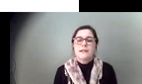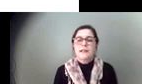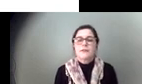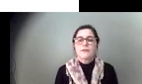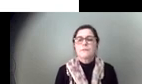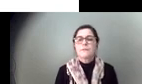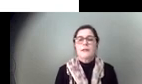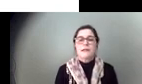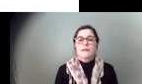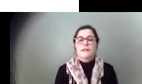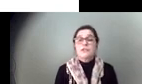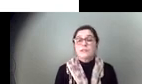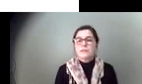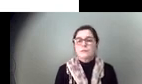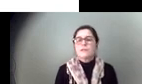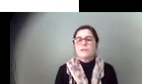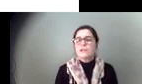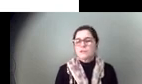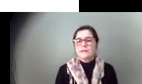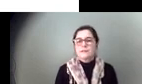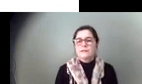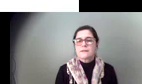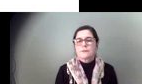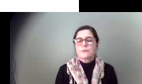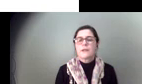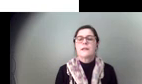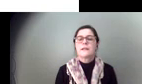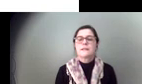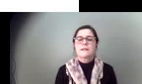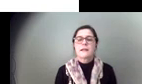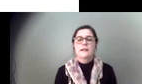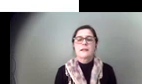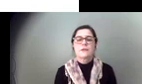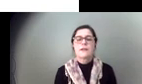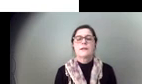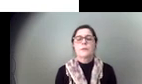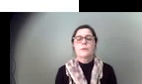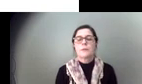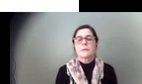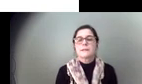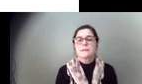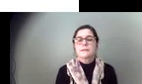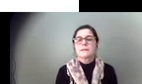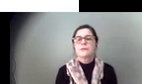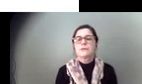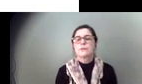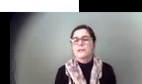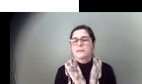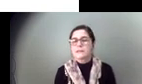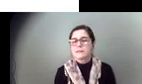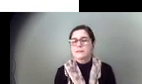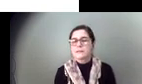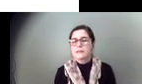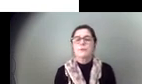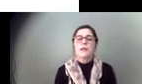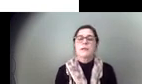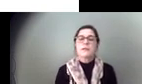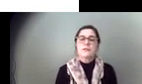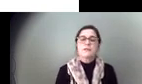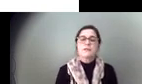importante tarefa de gestão e administração, que está relacionada com a preparação,